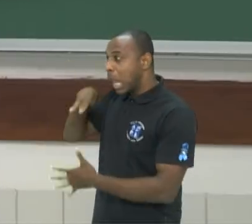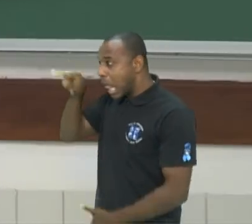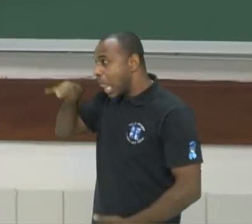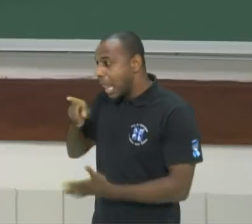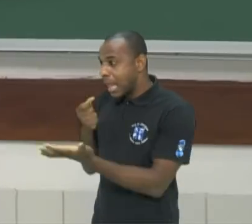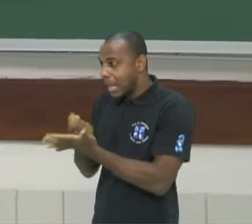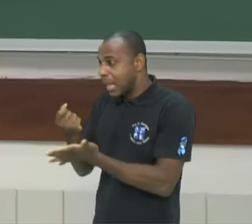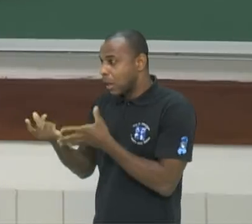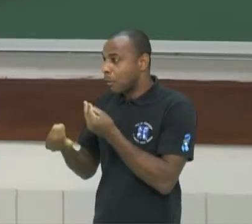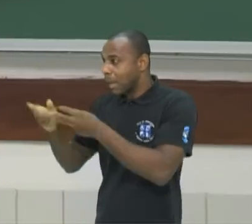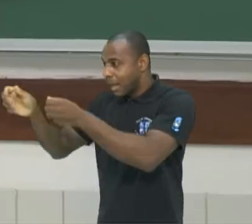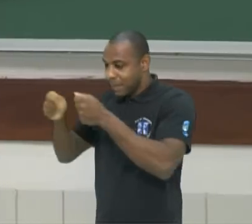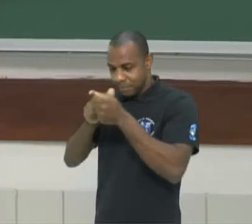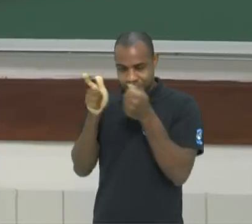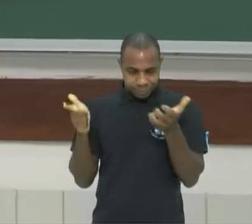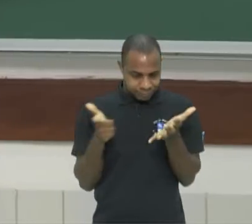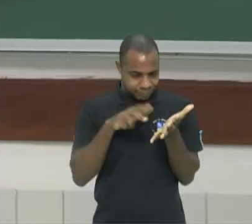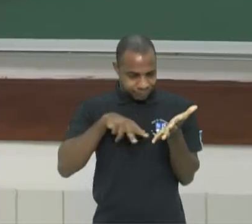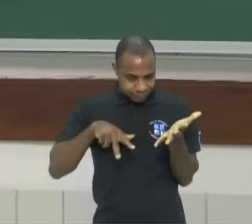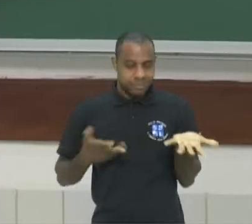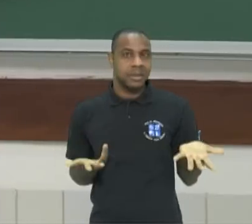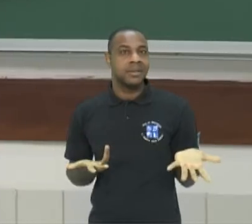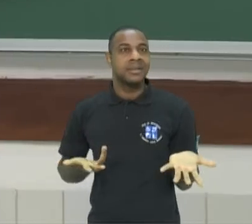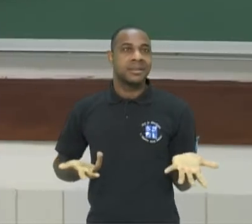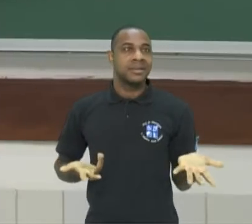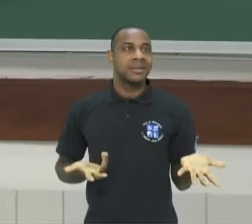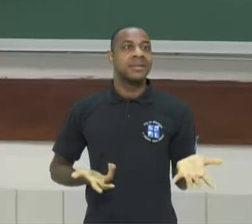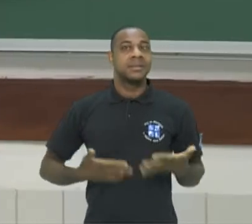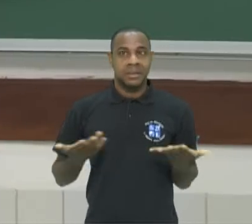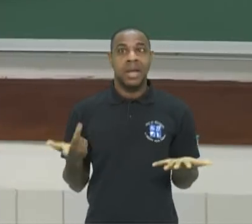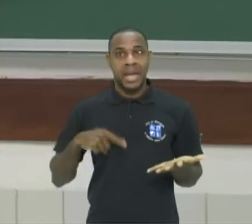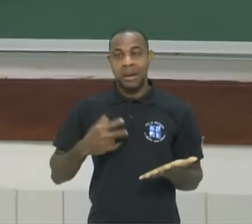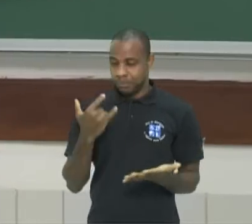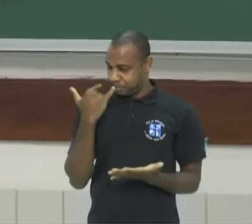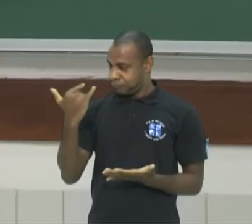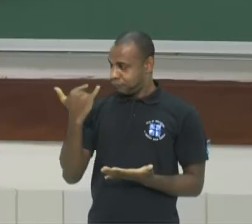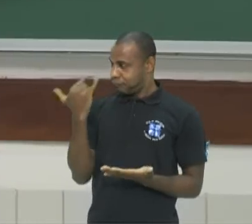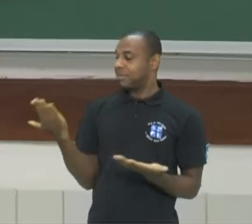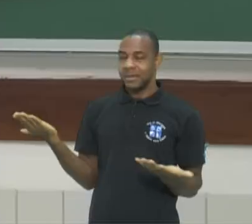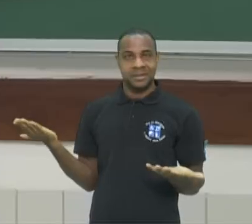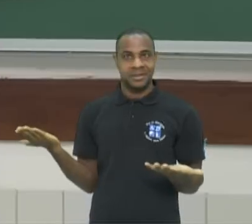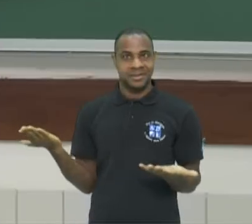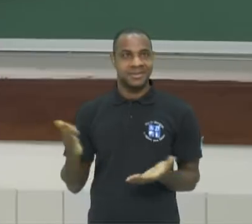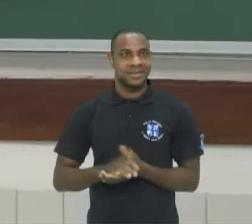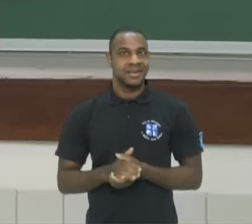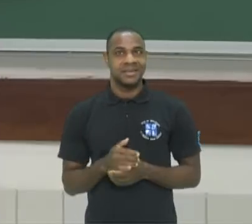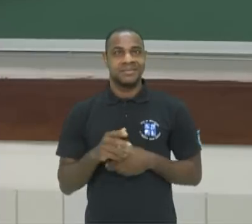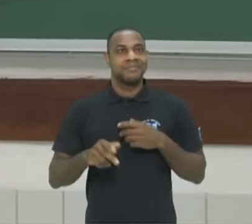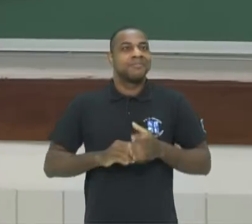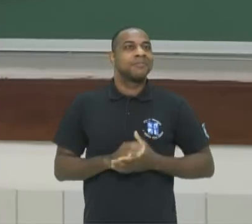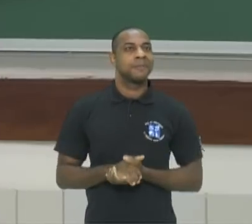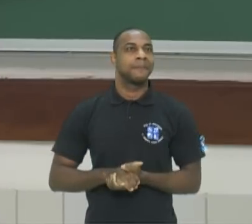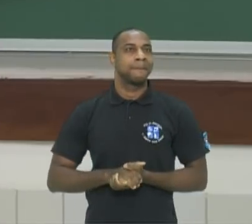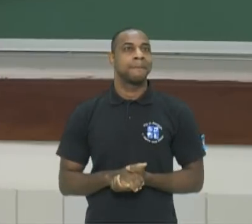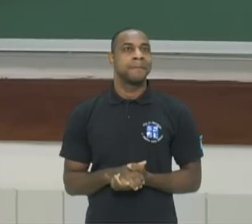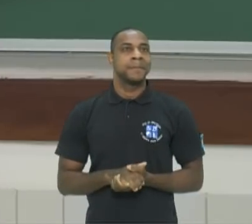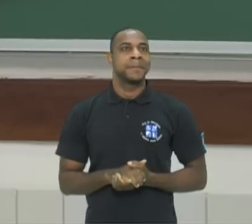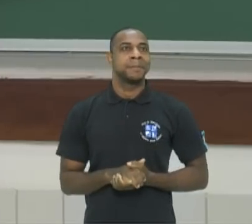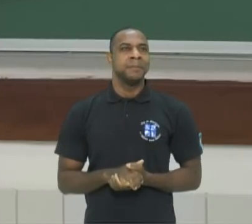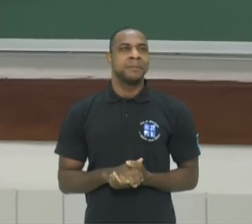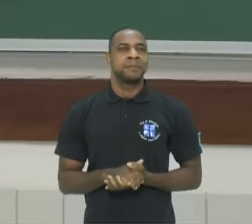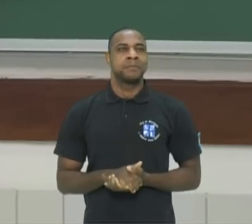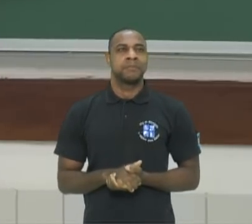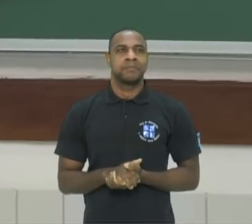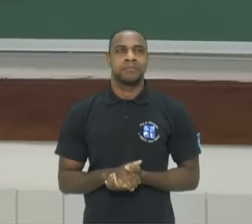as chamadas, as manchetes, ela é aquilo que vai atrair o seu leitor, perfeito?